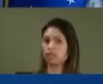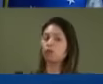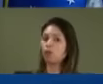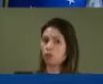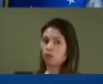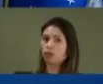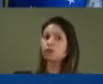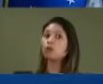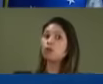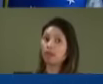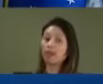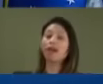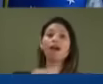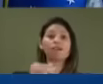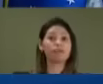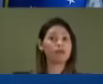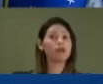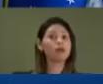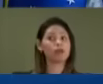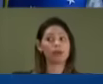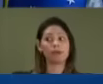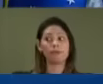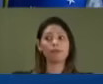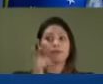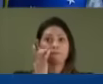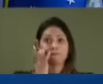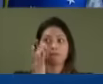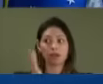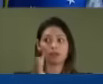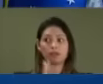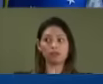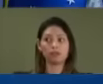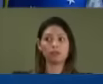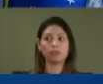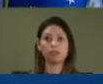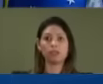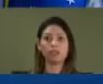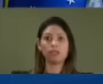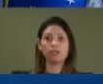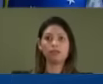Portanto, fica cada vez mais fácil dizer